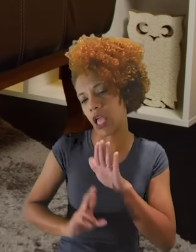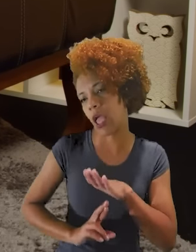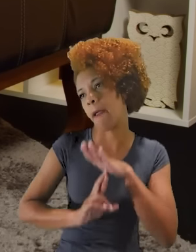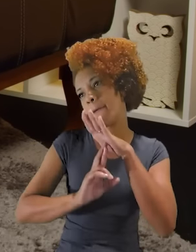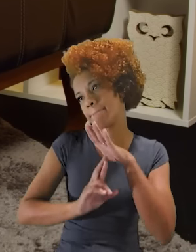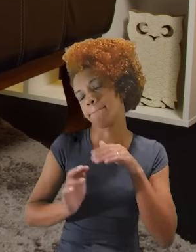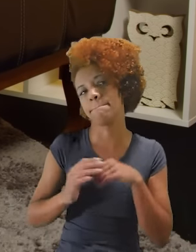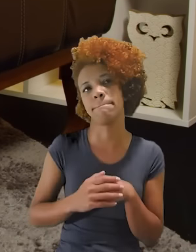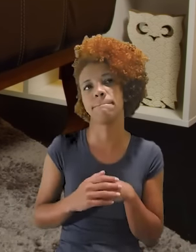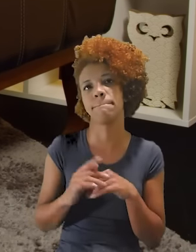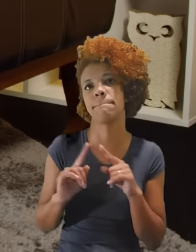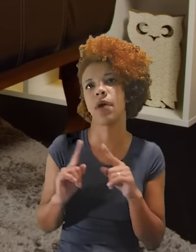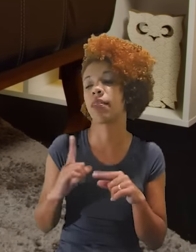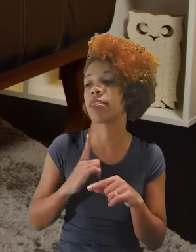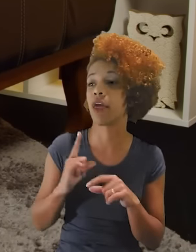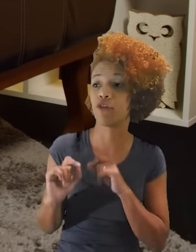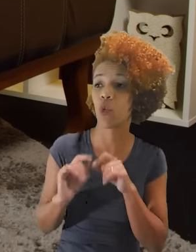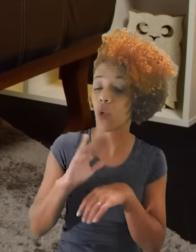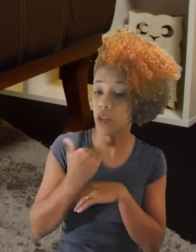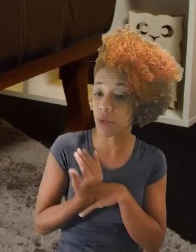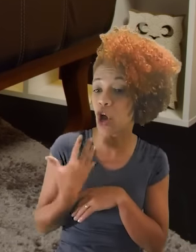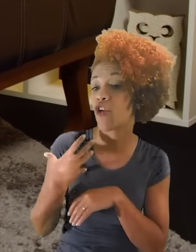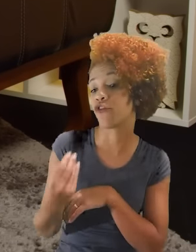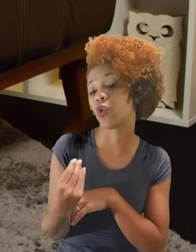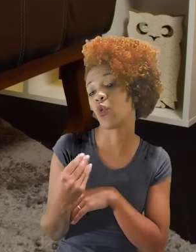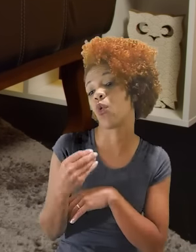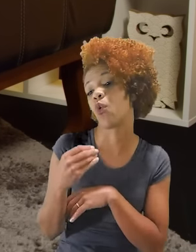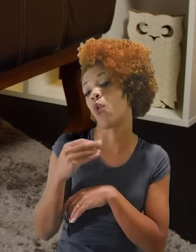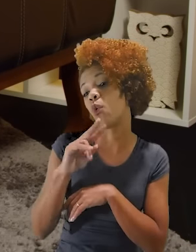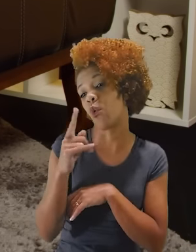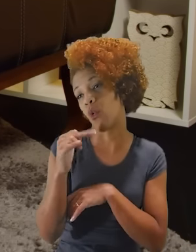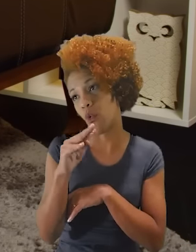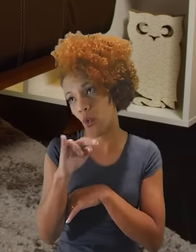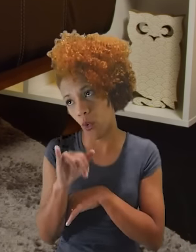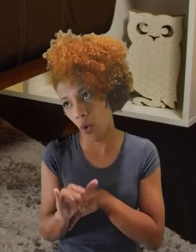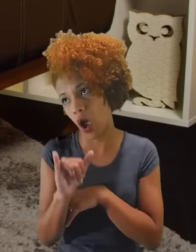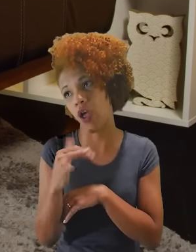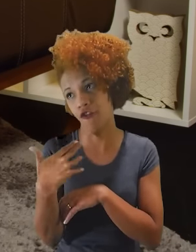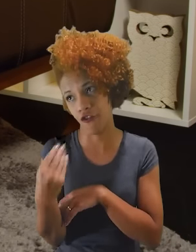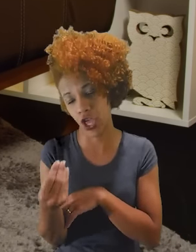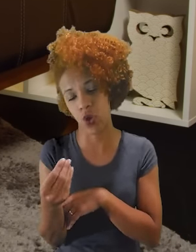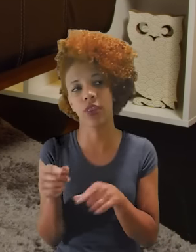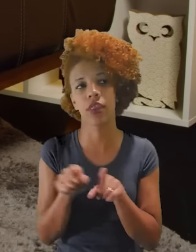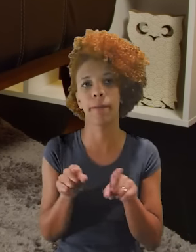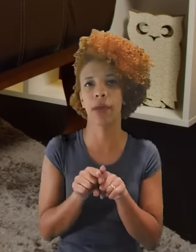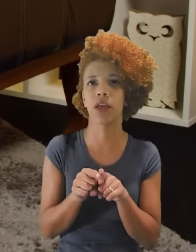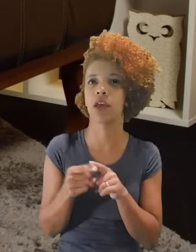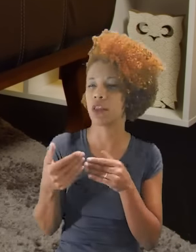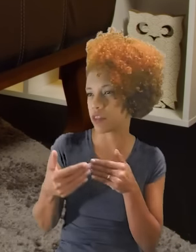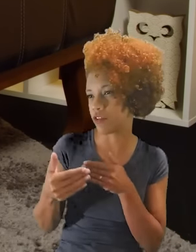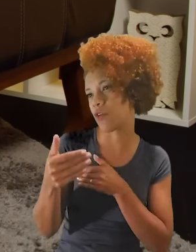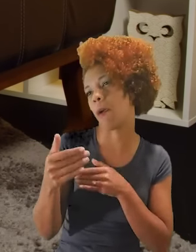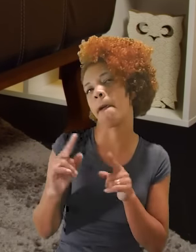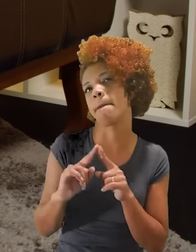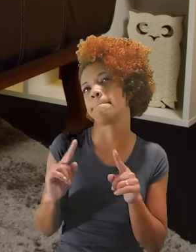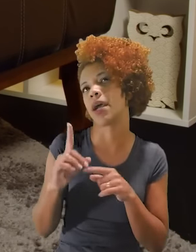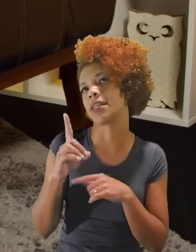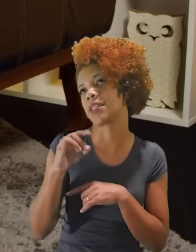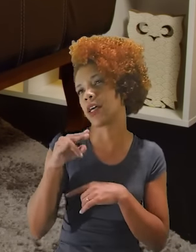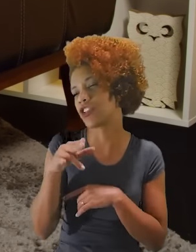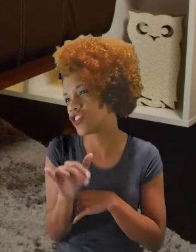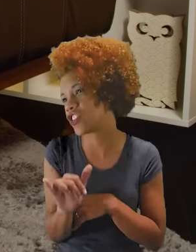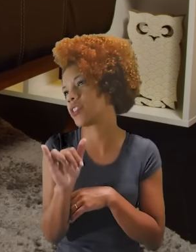o genro, quando morreu o Roy. E depois o filho do Roy, que chama-se Roy também, que é o filho, ele também ficou durante um tempo, mas assim,